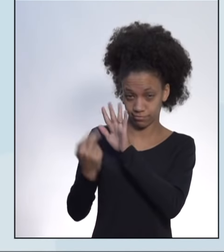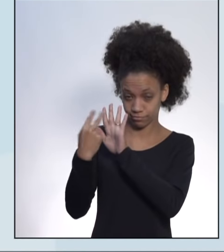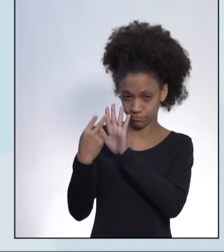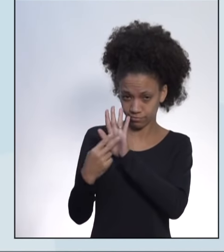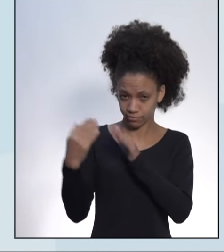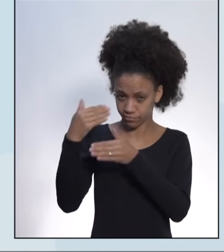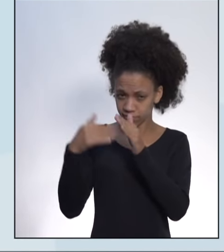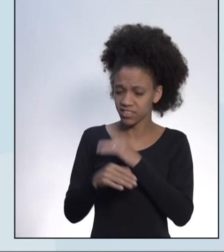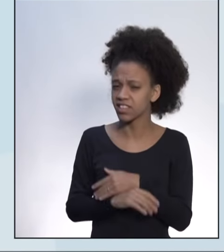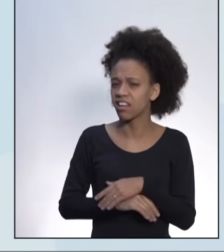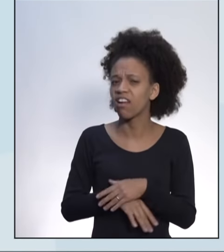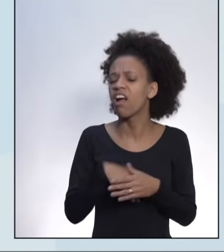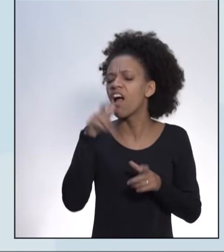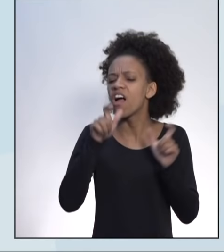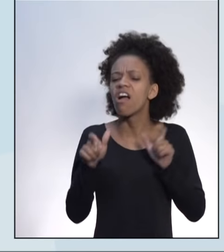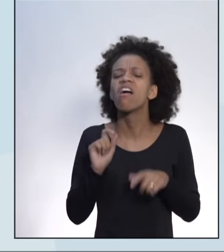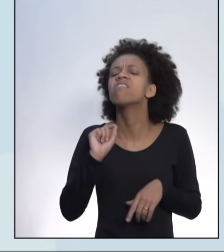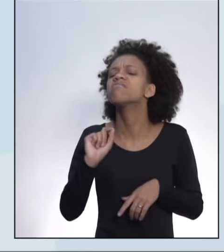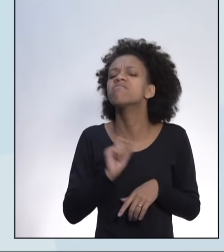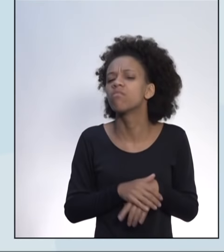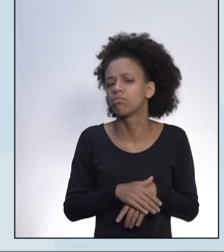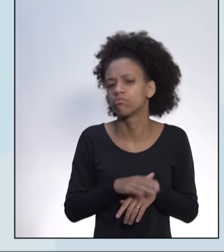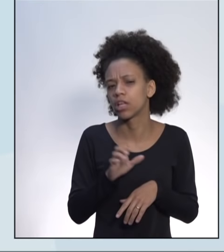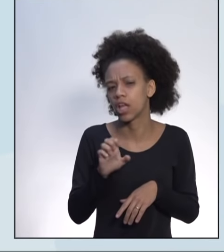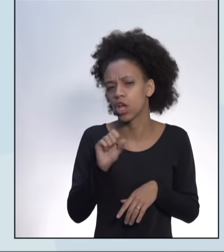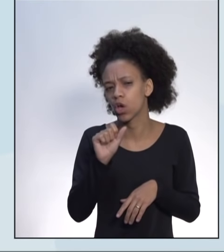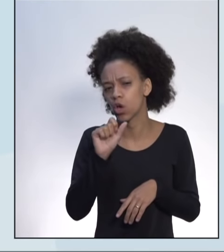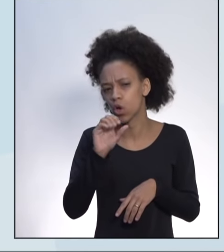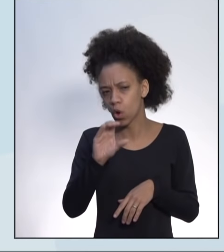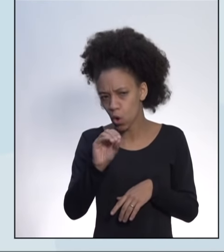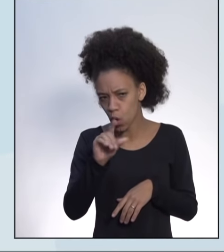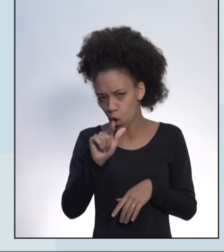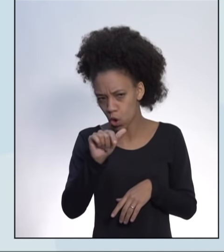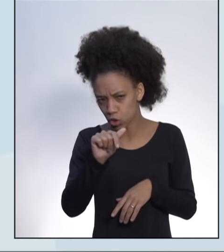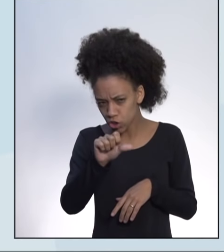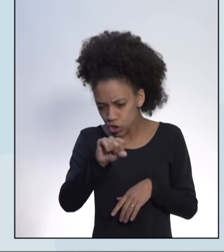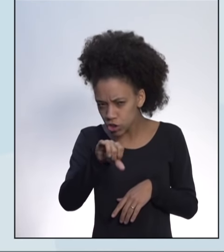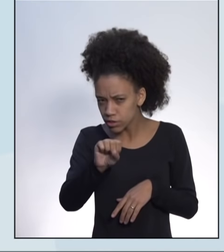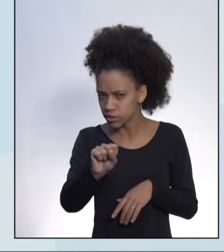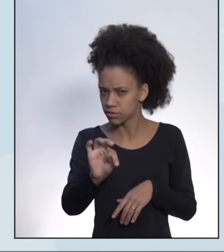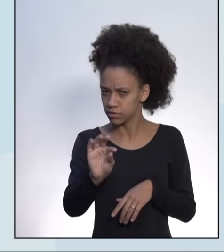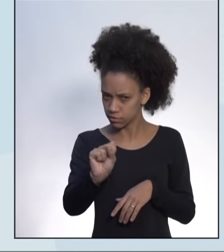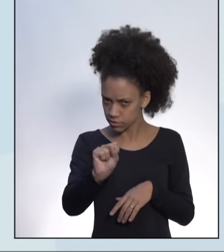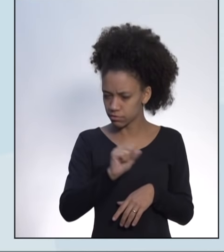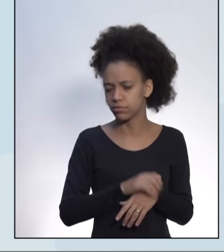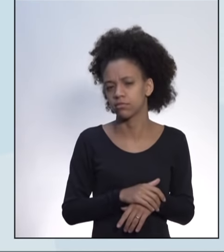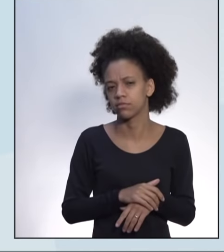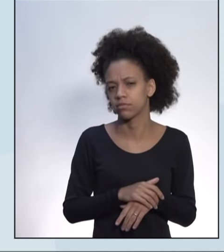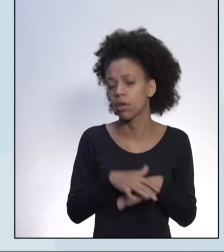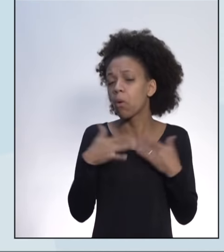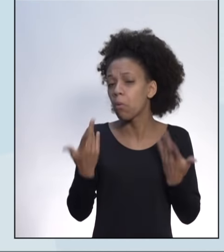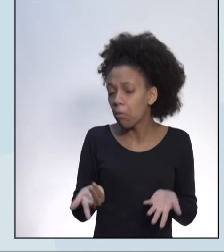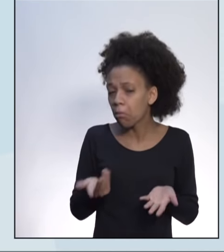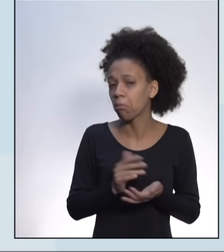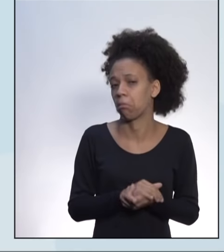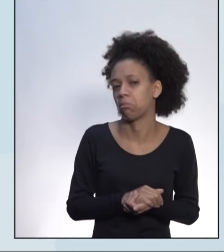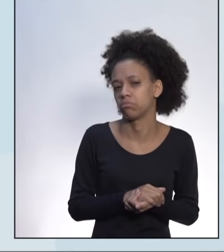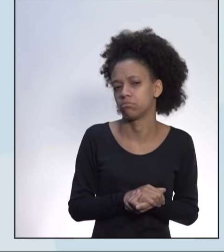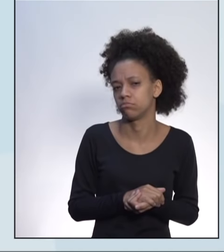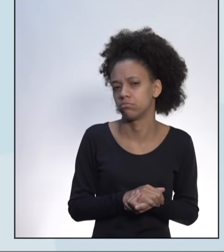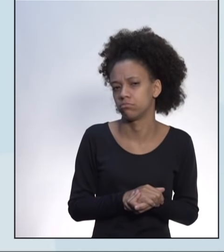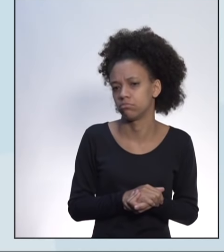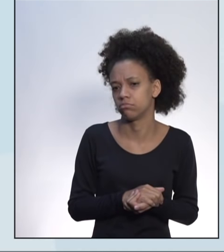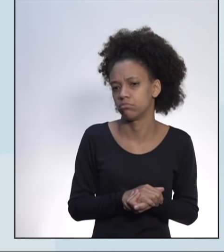quem são esses ecologistas who are ecologistas quem são os ecologistas e cola this